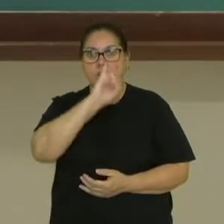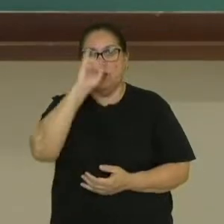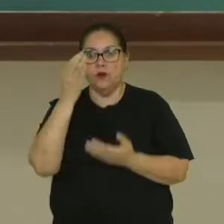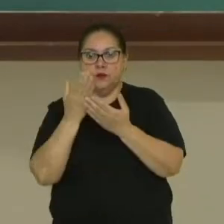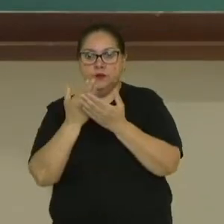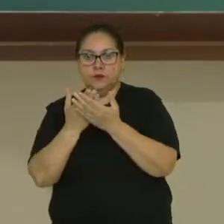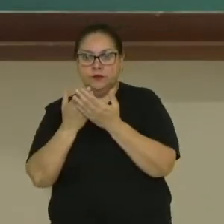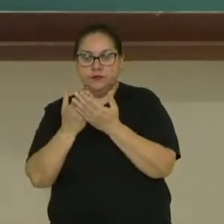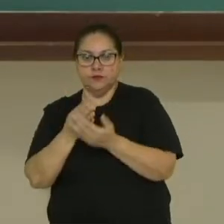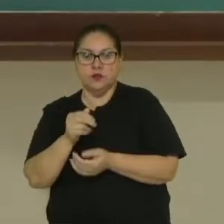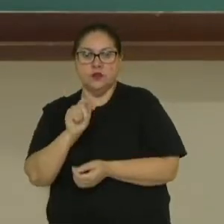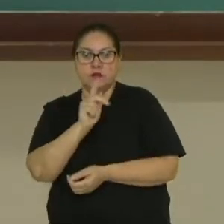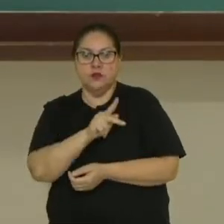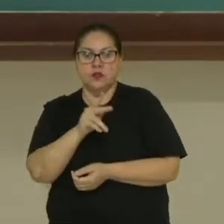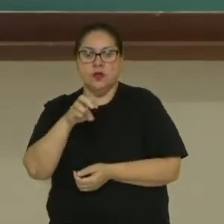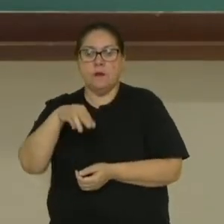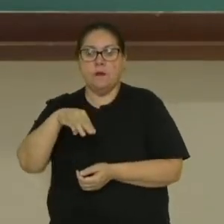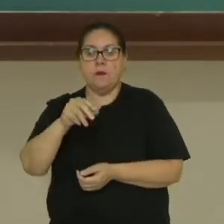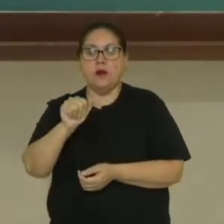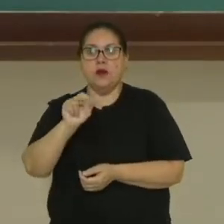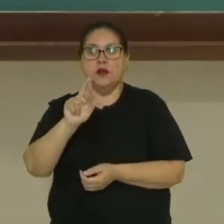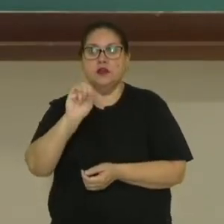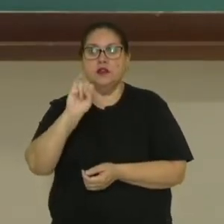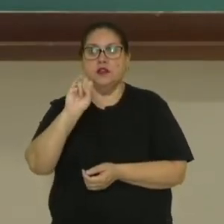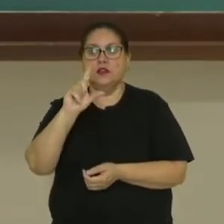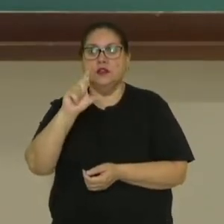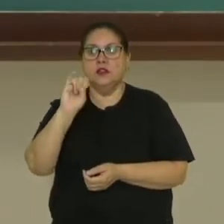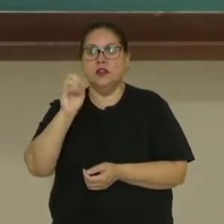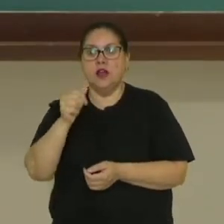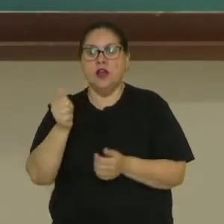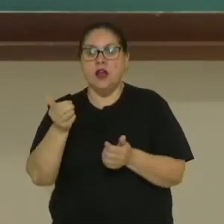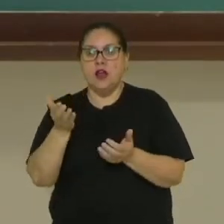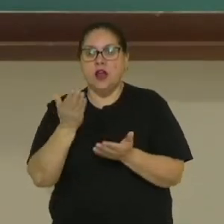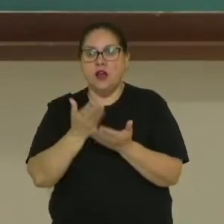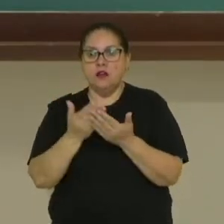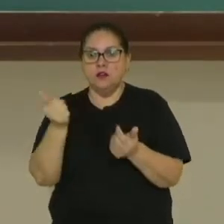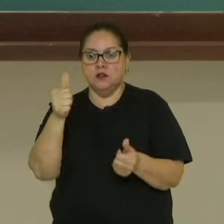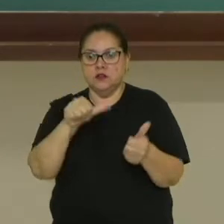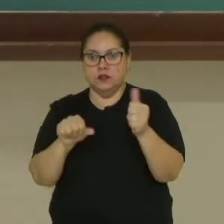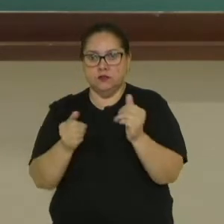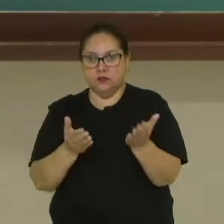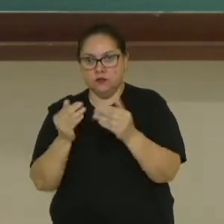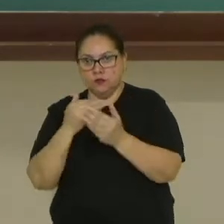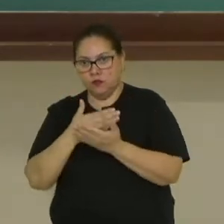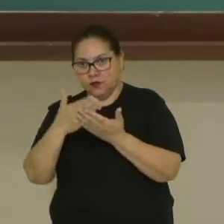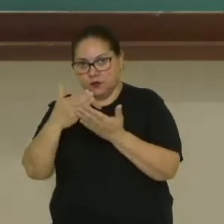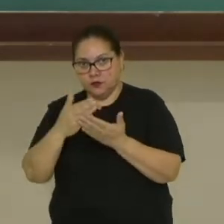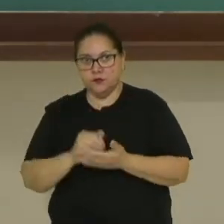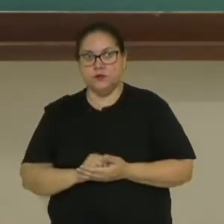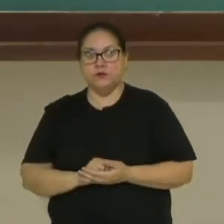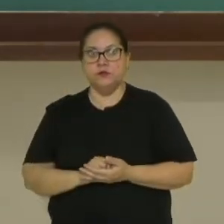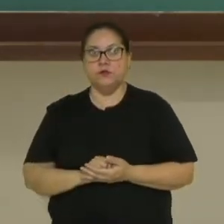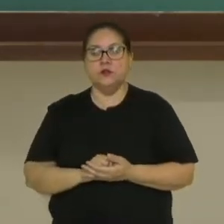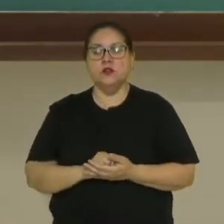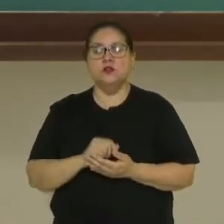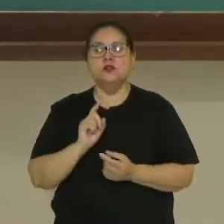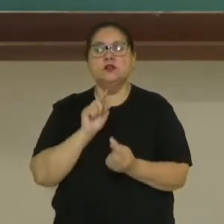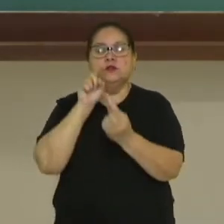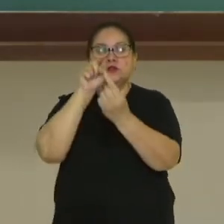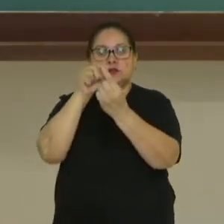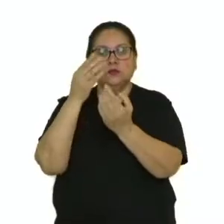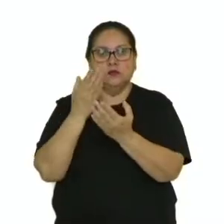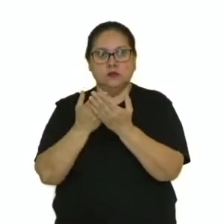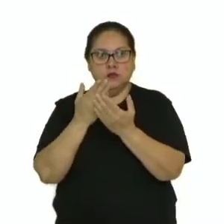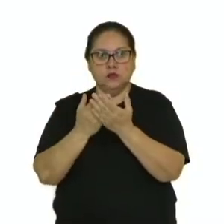Olá, alunos! Eu sou a professora Marília e esta é a aula de Química. Vamos começar? Então, os objetivos